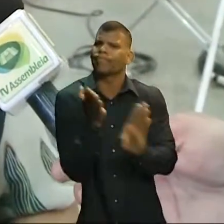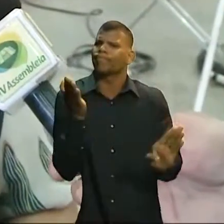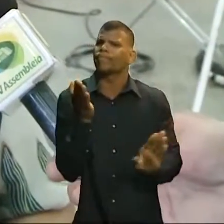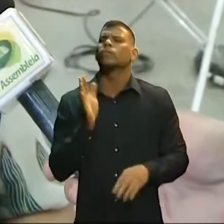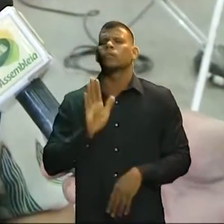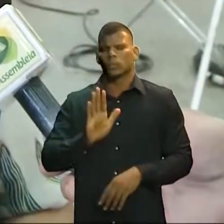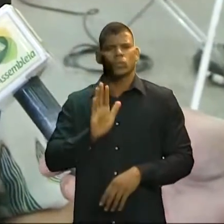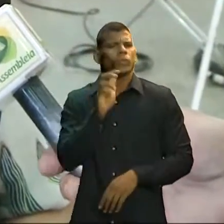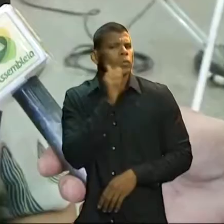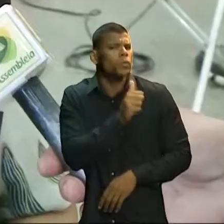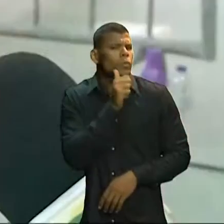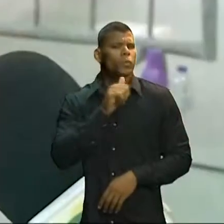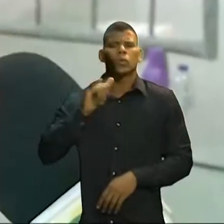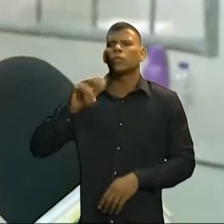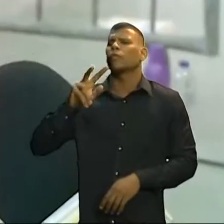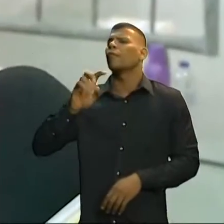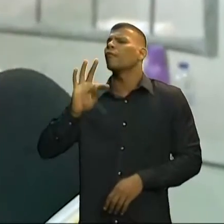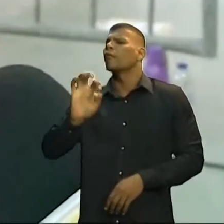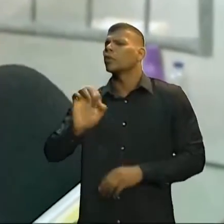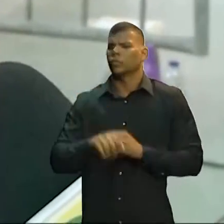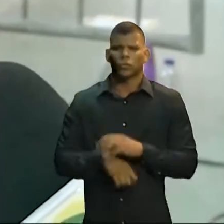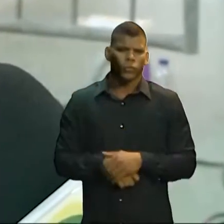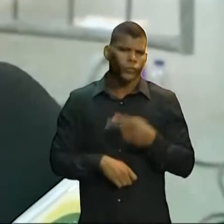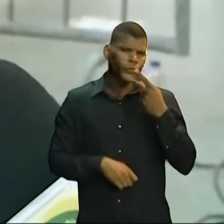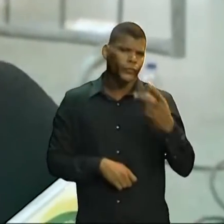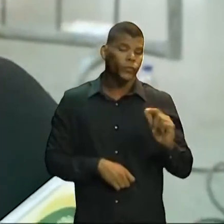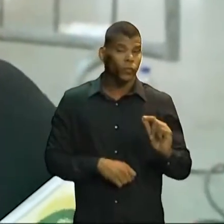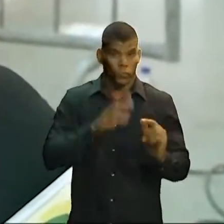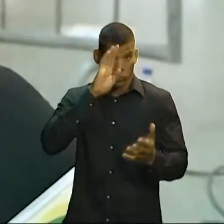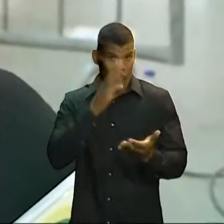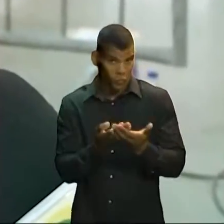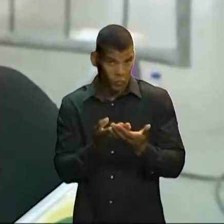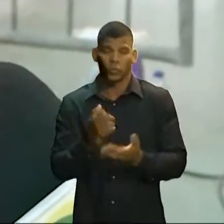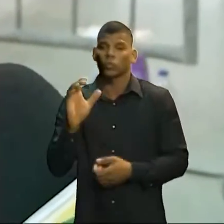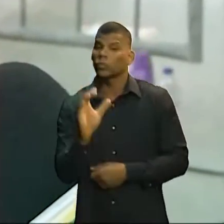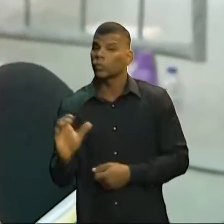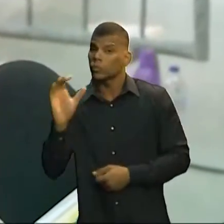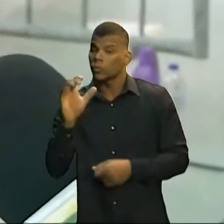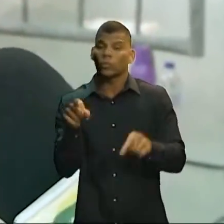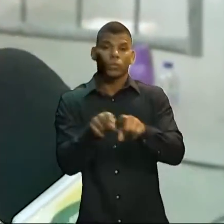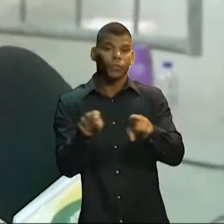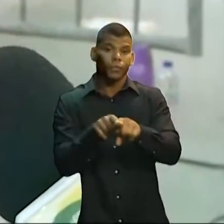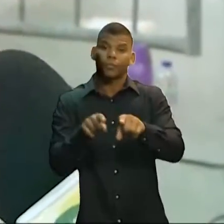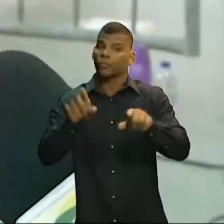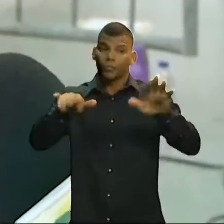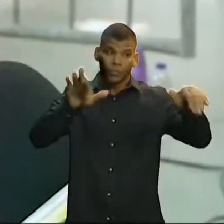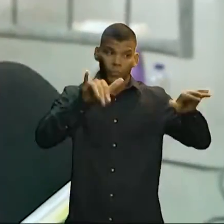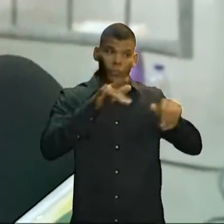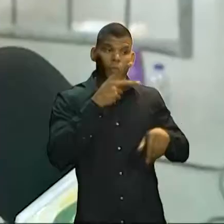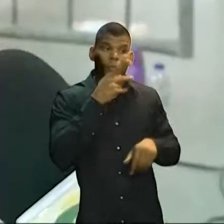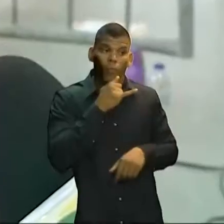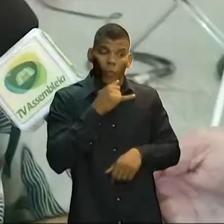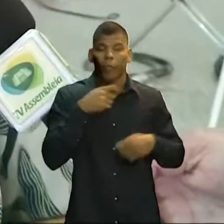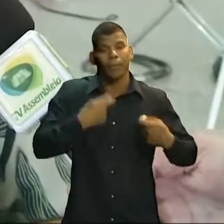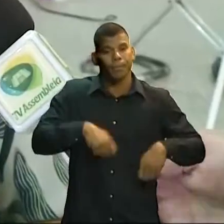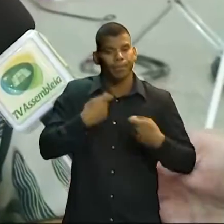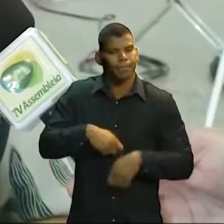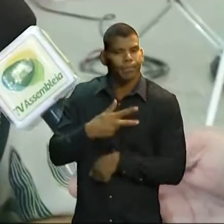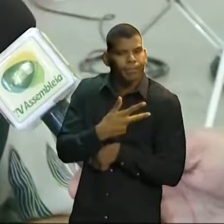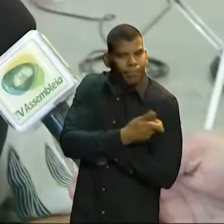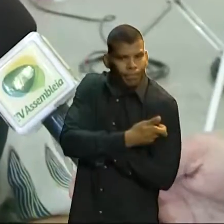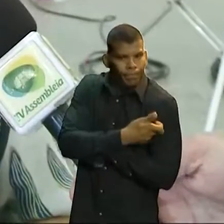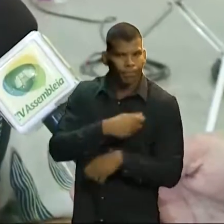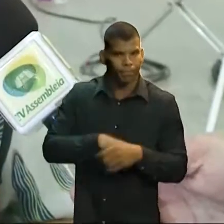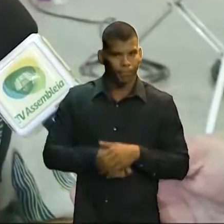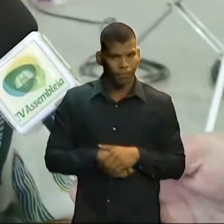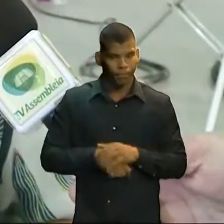Ivete, dona de casa e mãe, diz que acredita na ciência e convida outros pais a levarem os filhos para vacinar. Nós temos